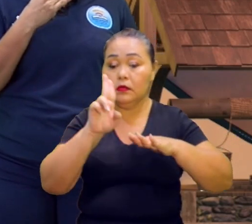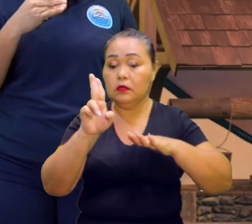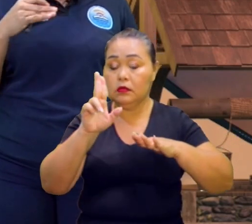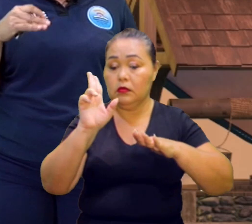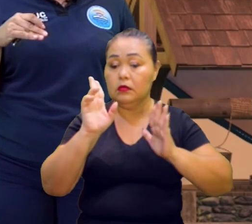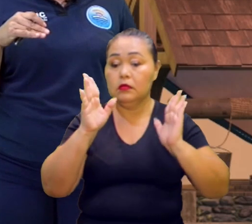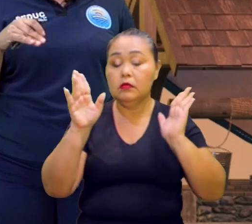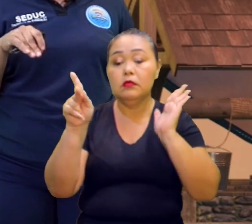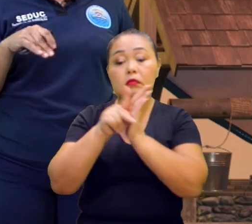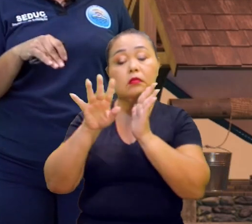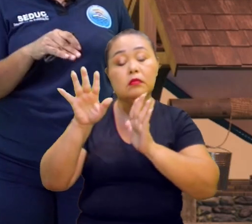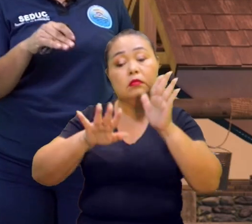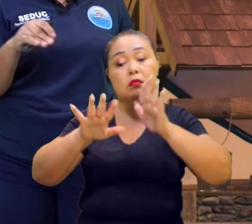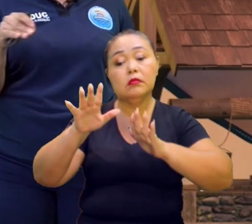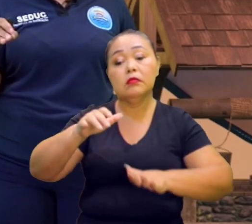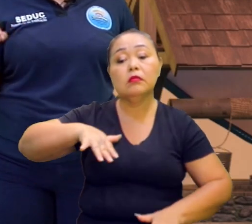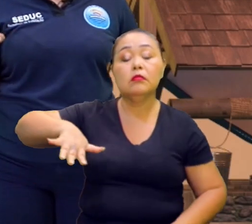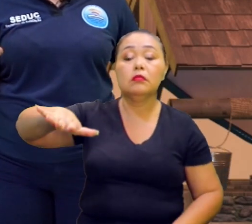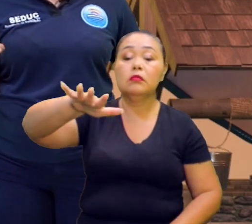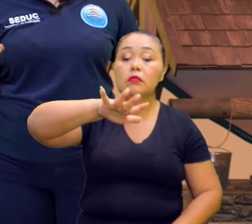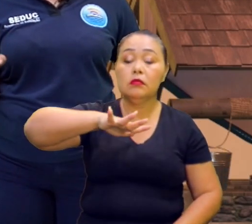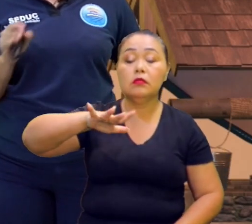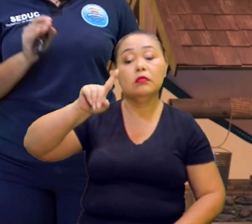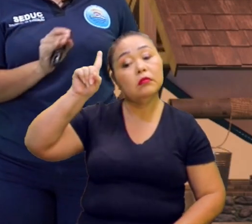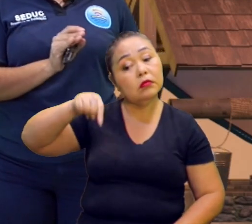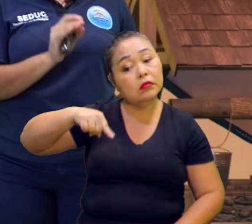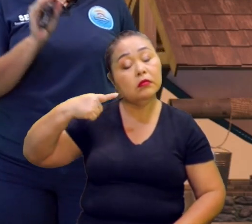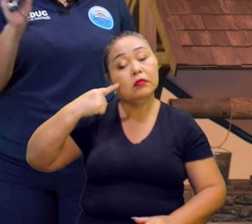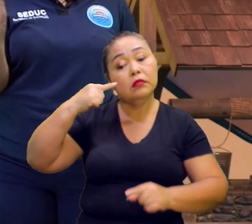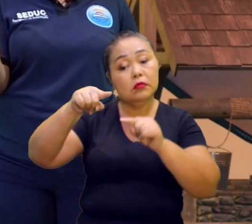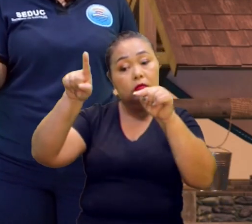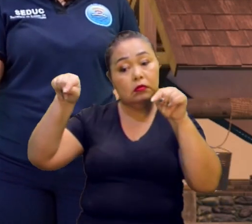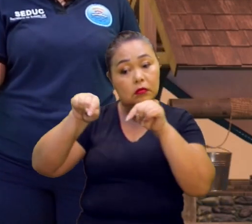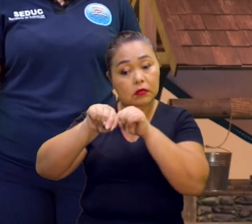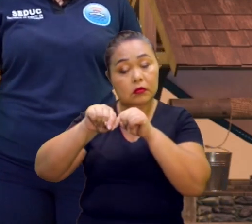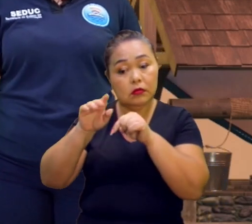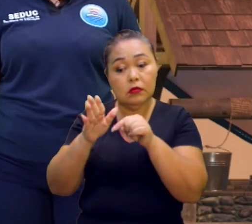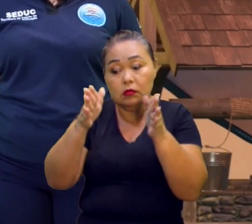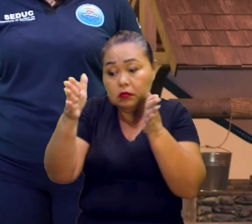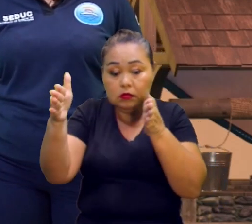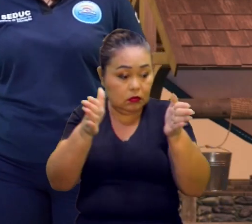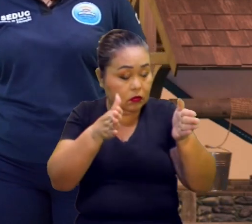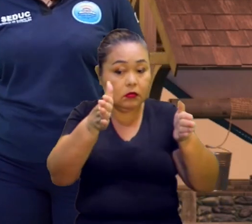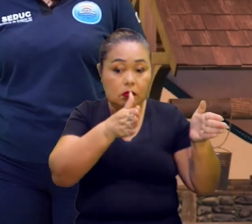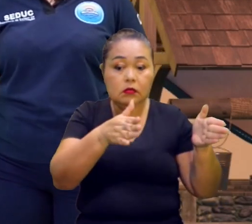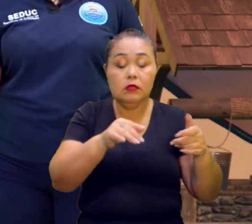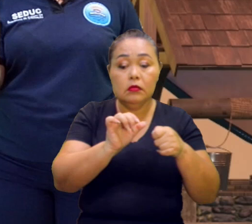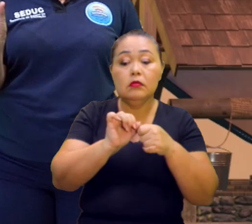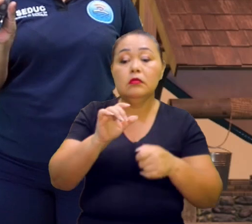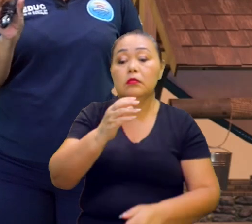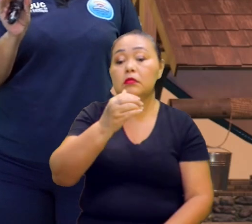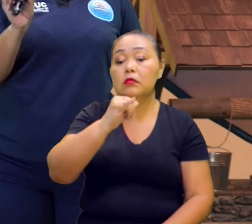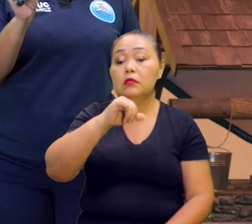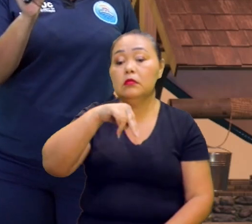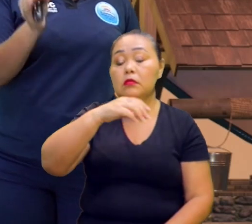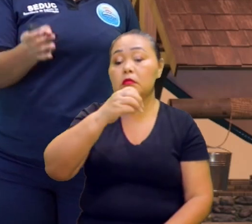isso. Dependendo da área da sua propriedade, porque cada propriedade tem um padrão, segundo o INCRA,